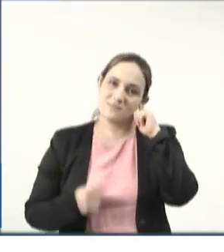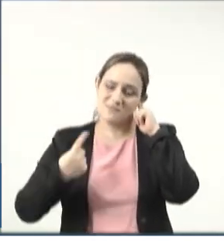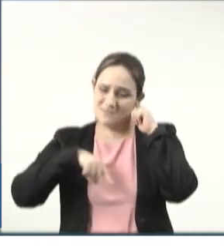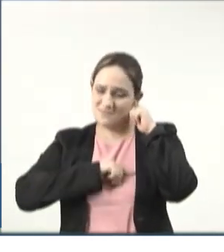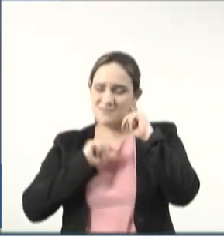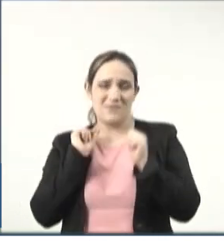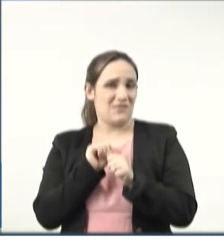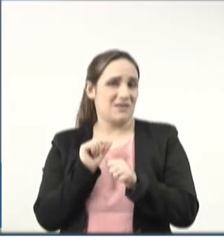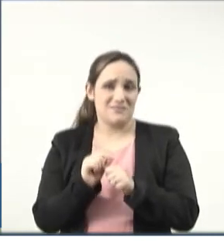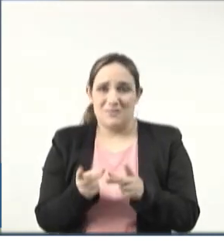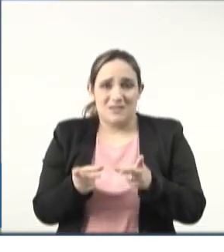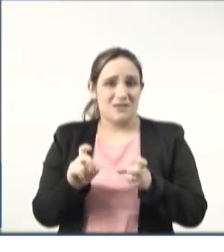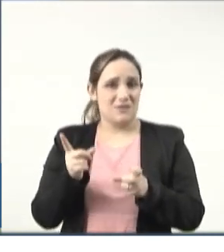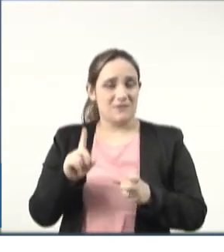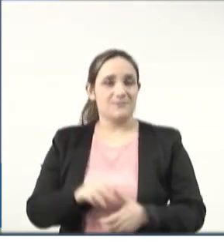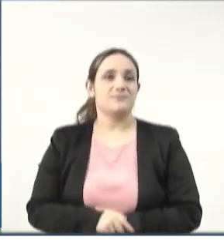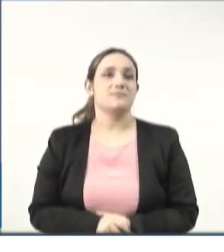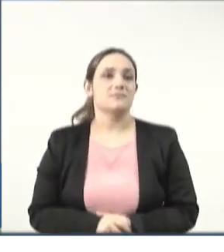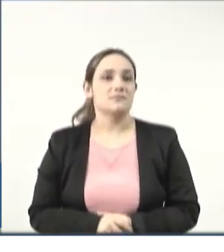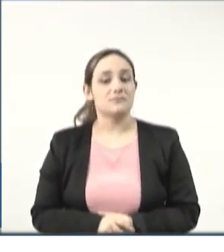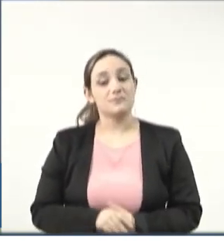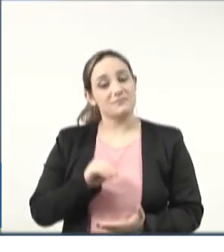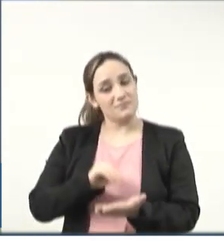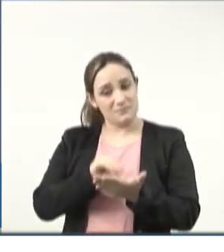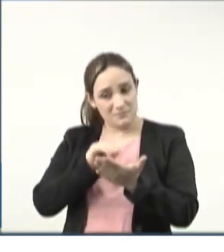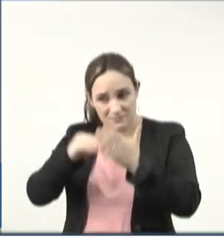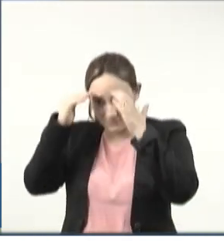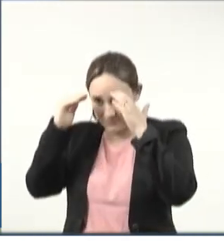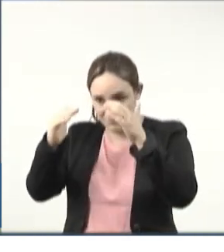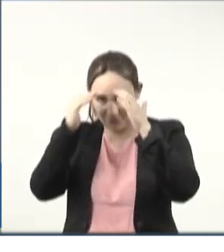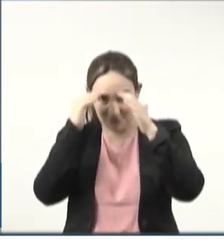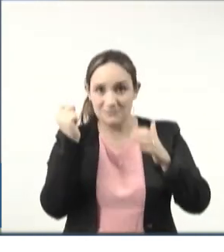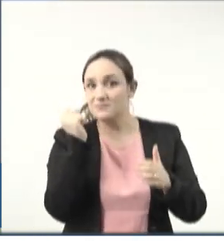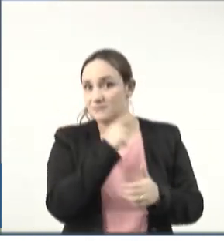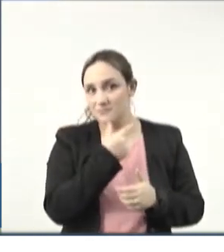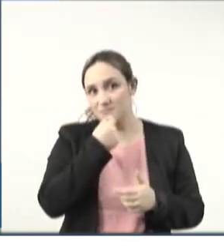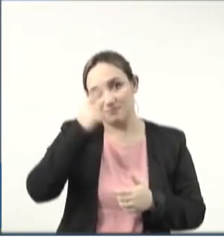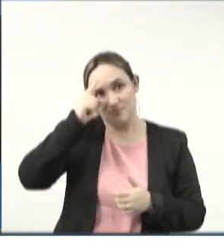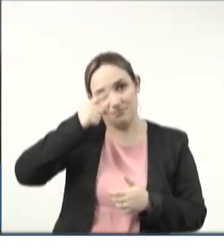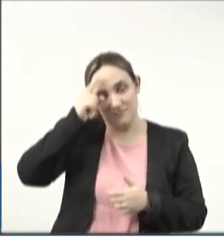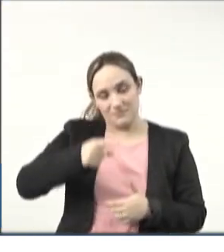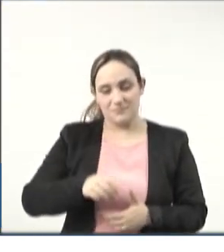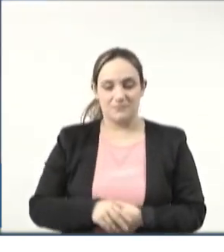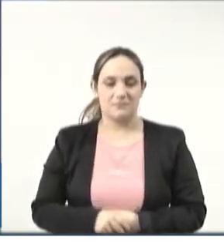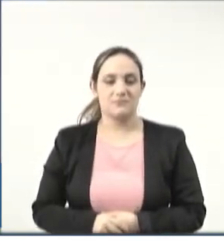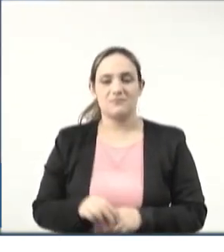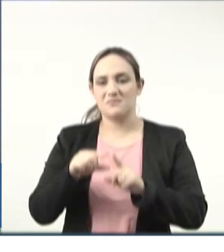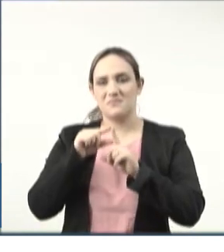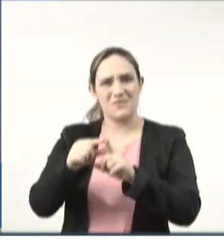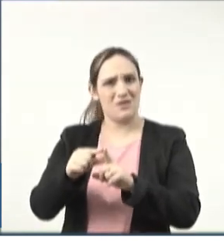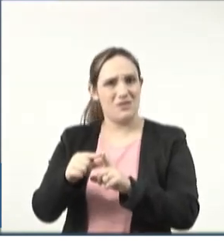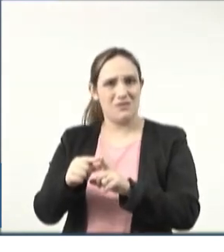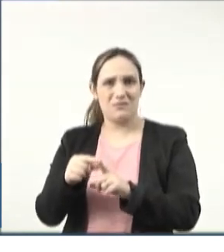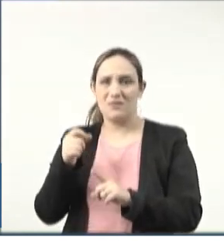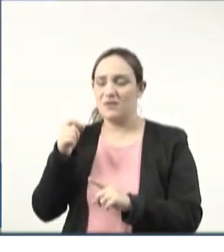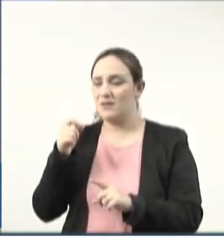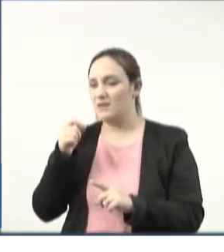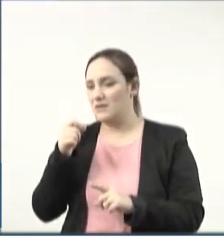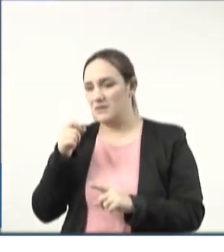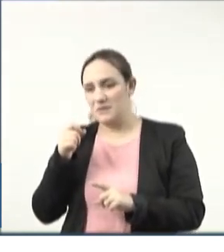sem perceber? Falta de respeito, piada machista, linguagem ofensiva, e aí nós vamos